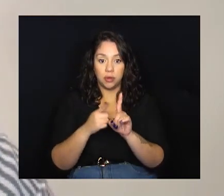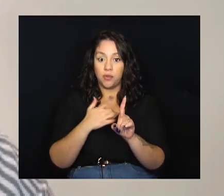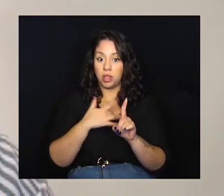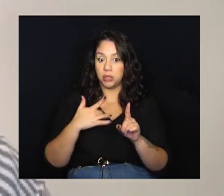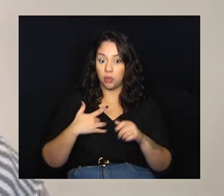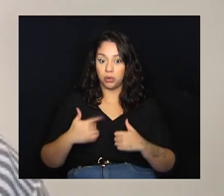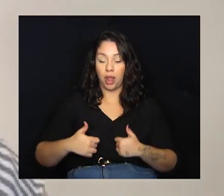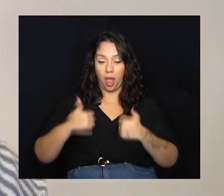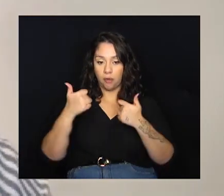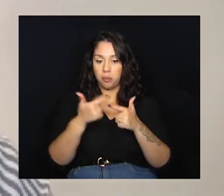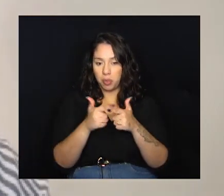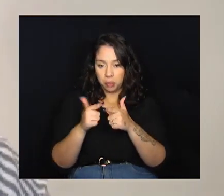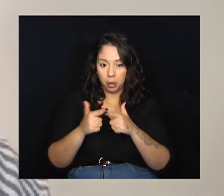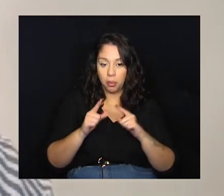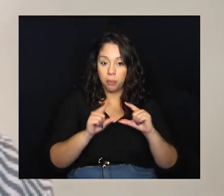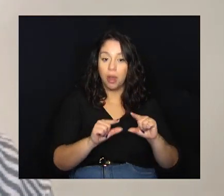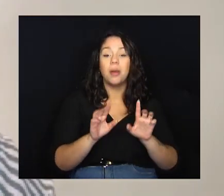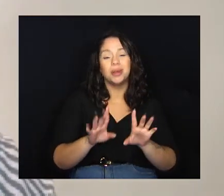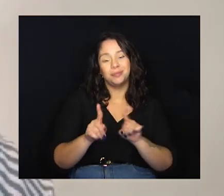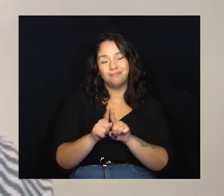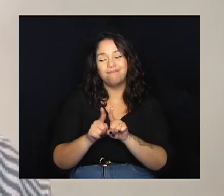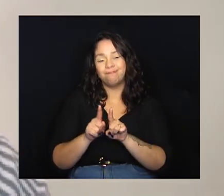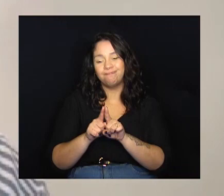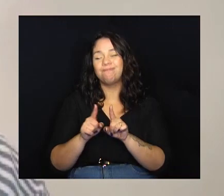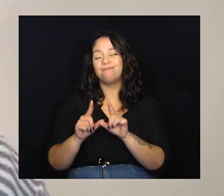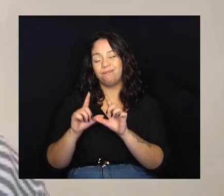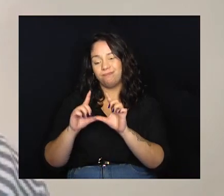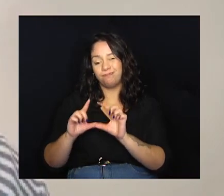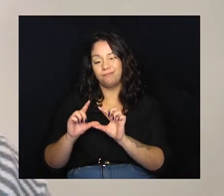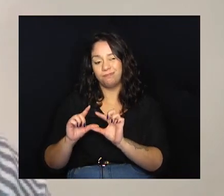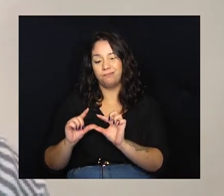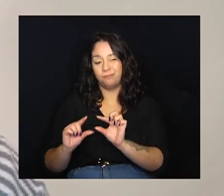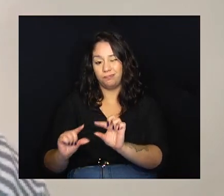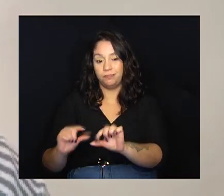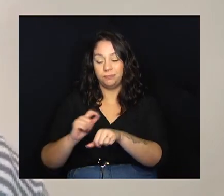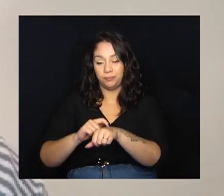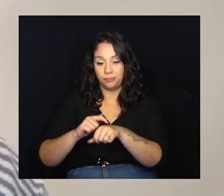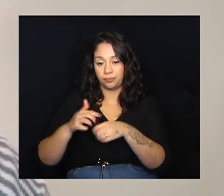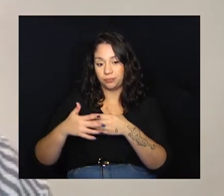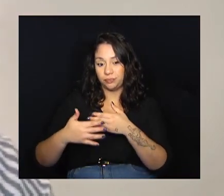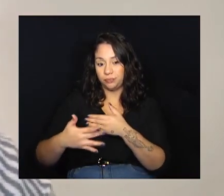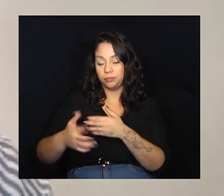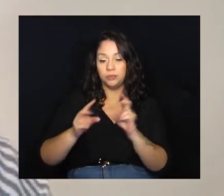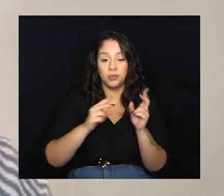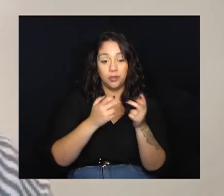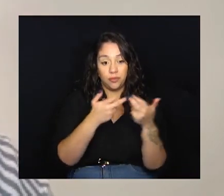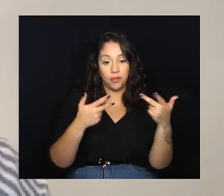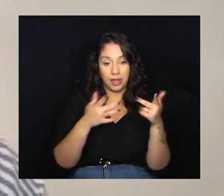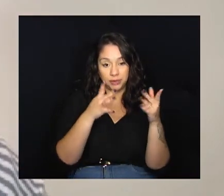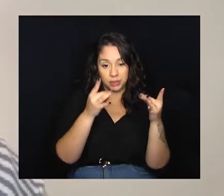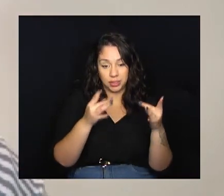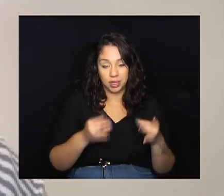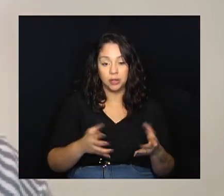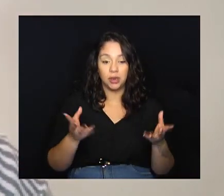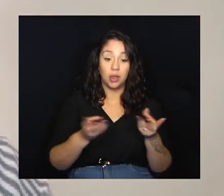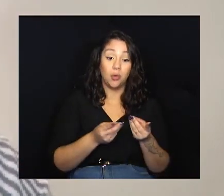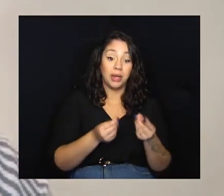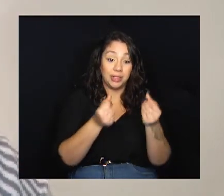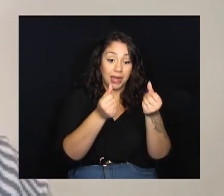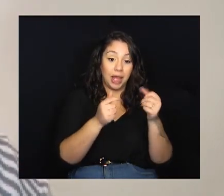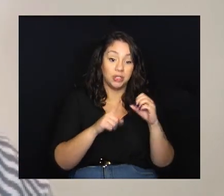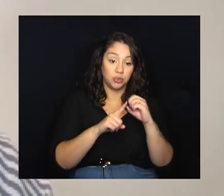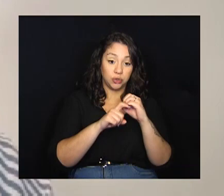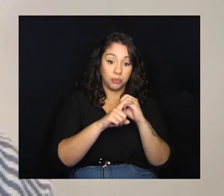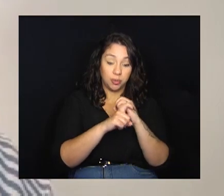intercorrências vai reduzindo também conforme o tempo por essas diversas questões que a gente conversou qualidade de espermatozoide